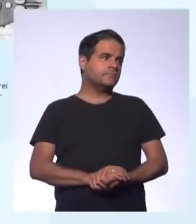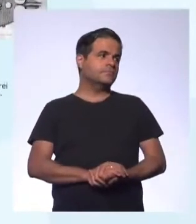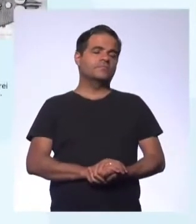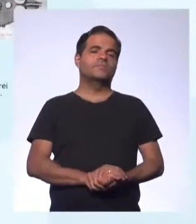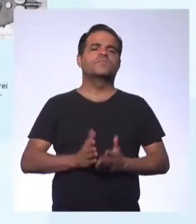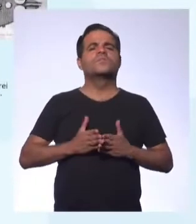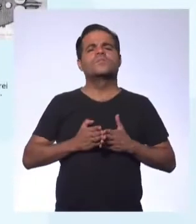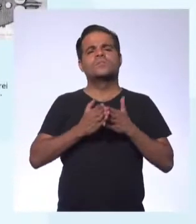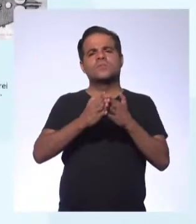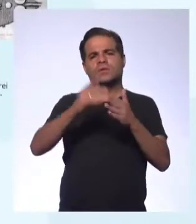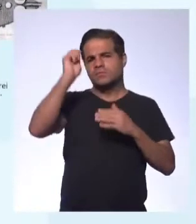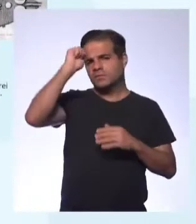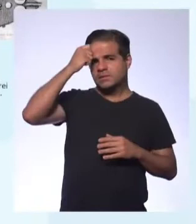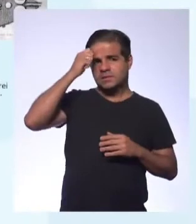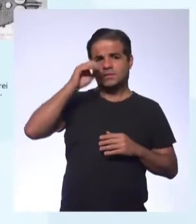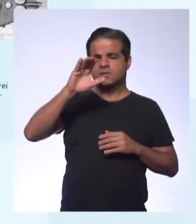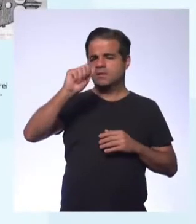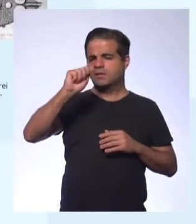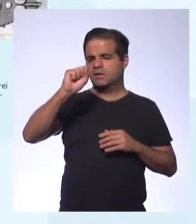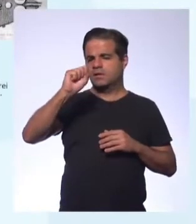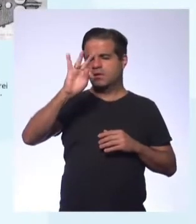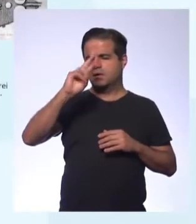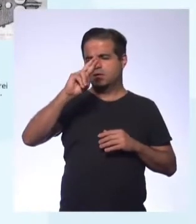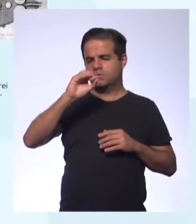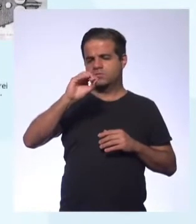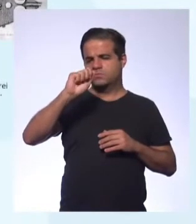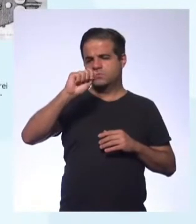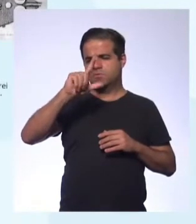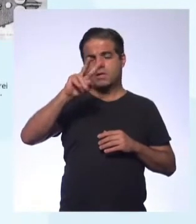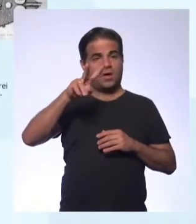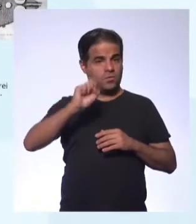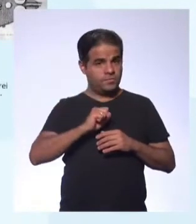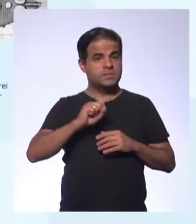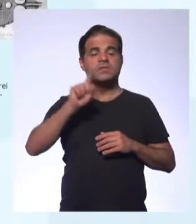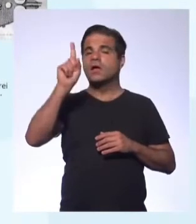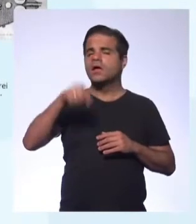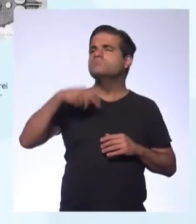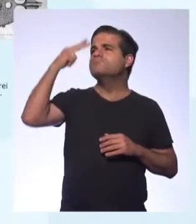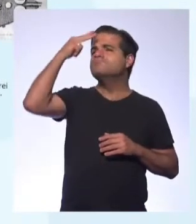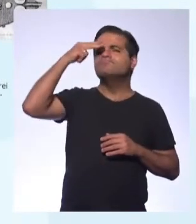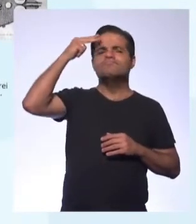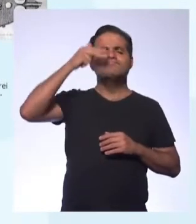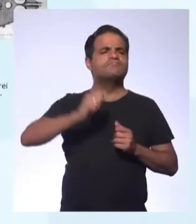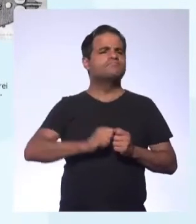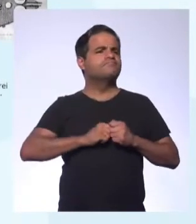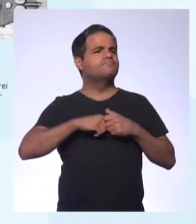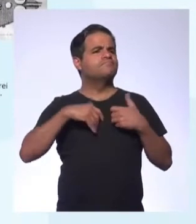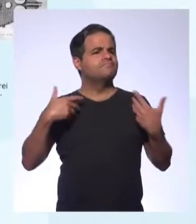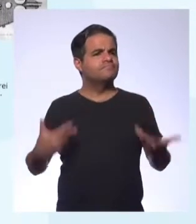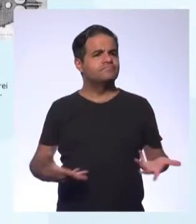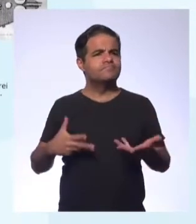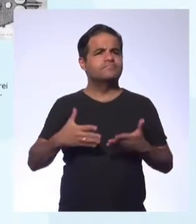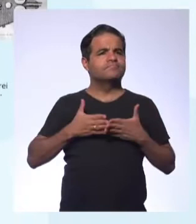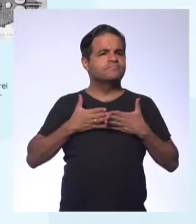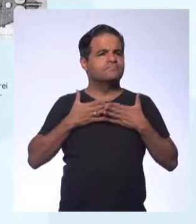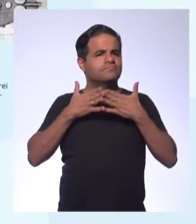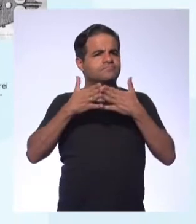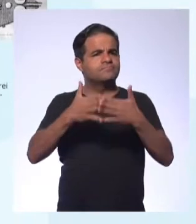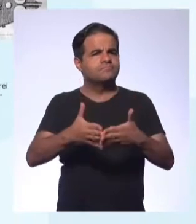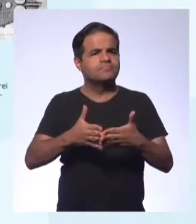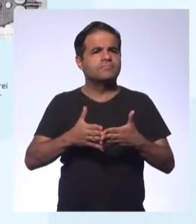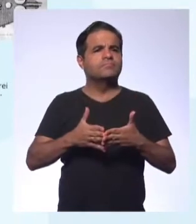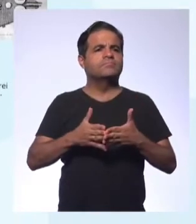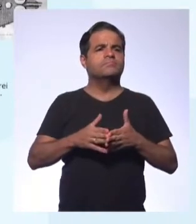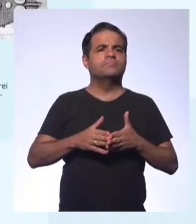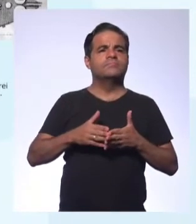O navio negreiro de Castro Alves era um sonho dantesco, o tombadilho, que